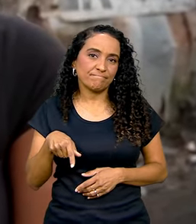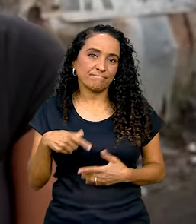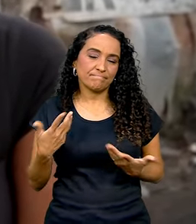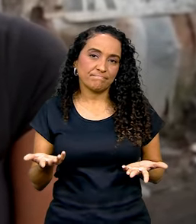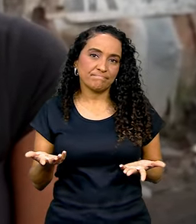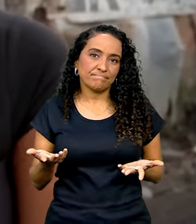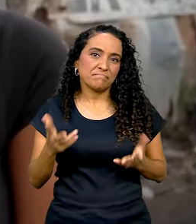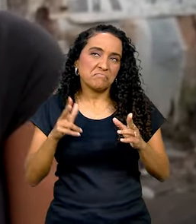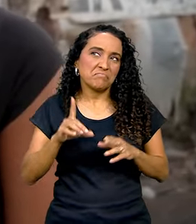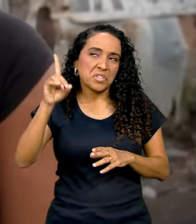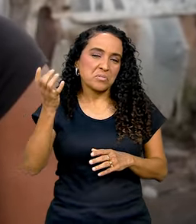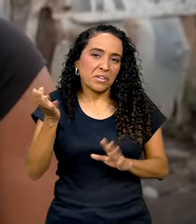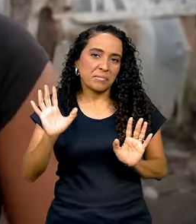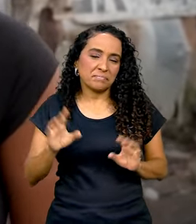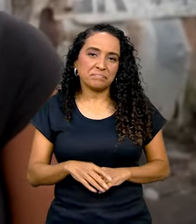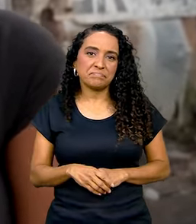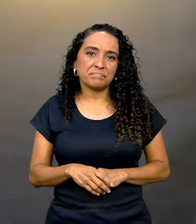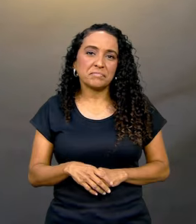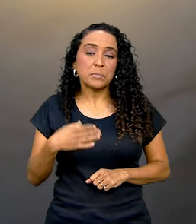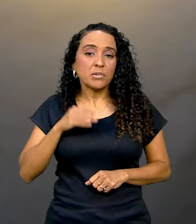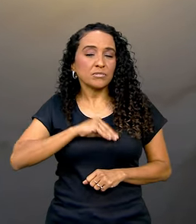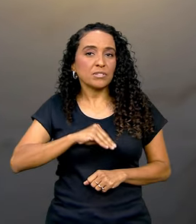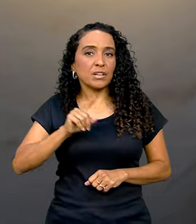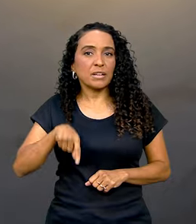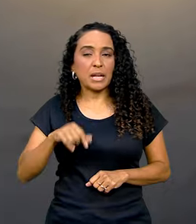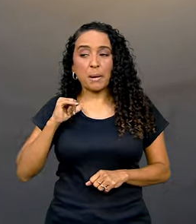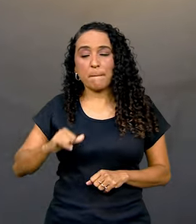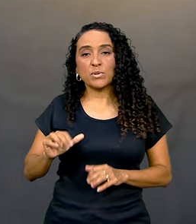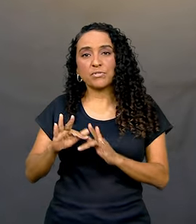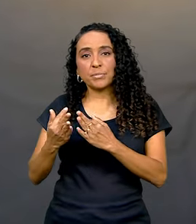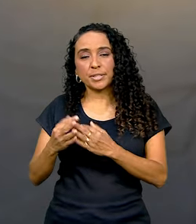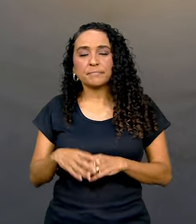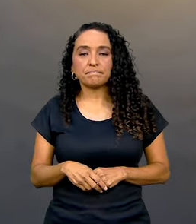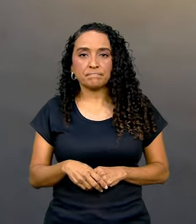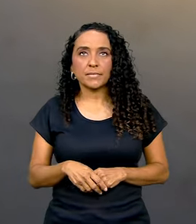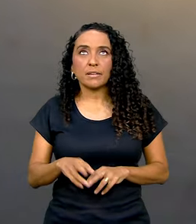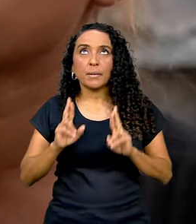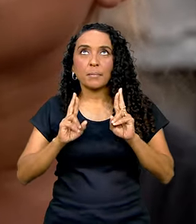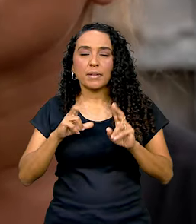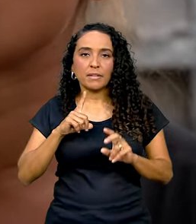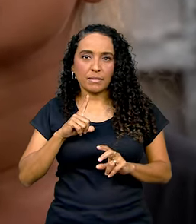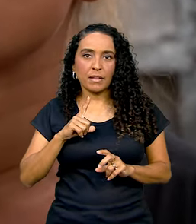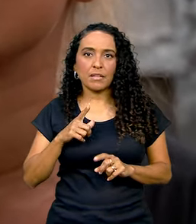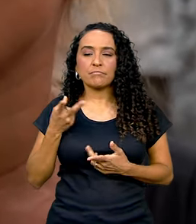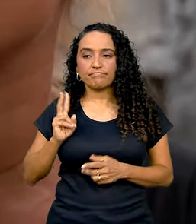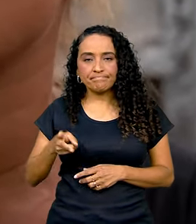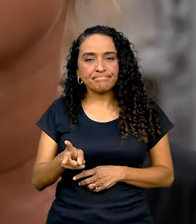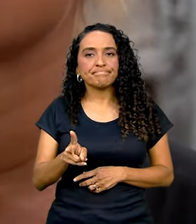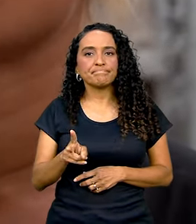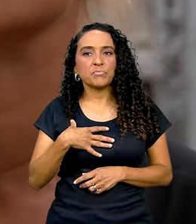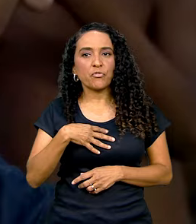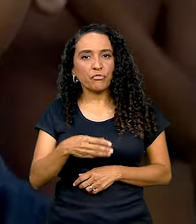vive aqui como Deus quer a minha renda a me bolsa graças a Deus tenho uma bolsa